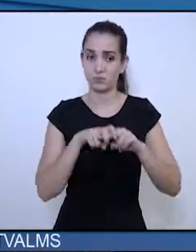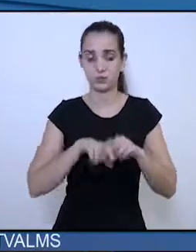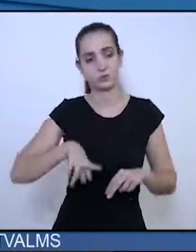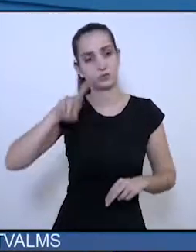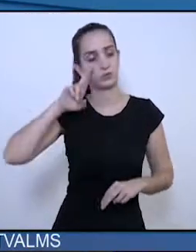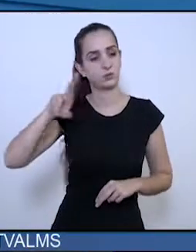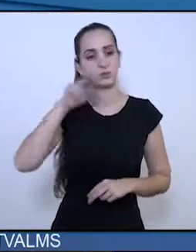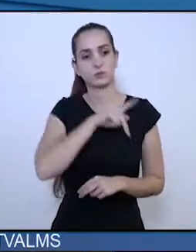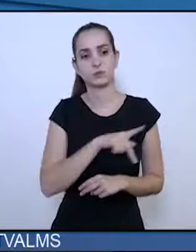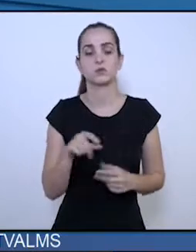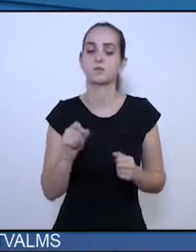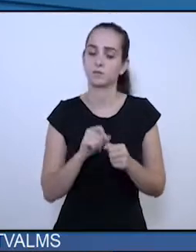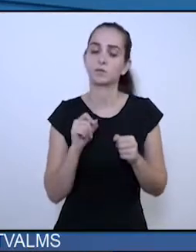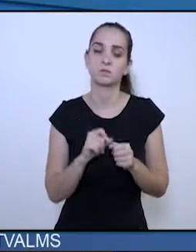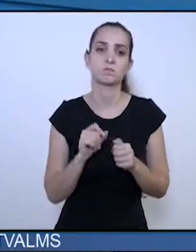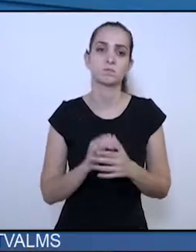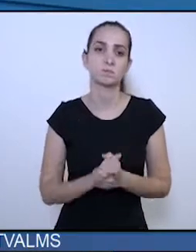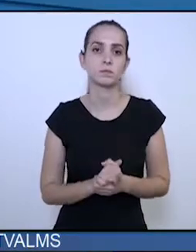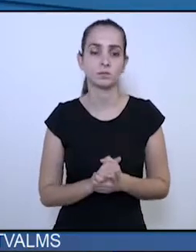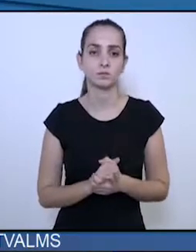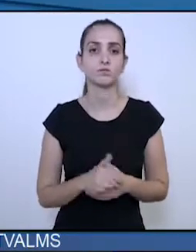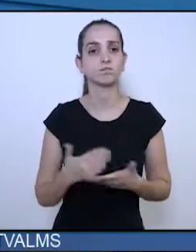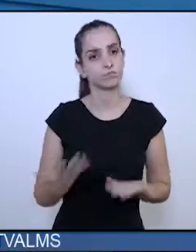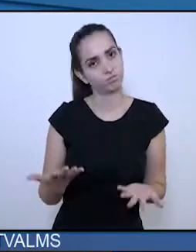presidente, assim o fez